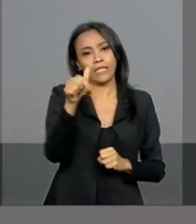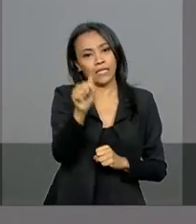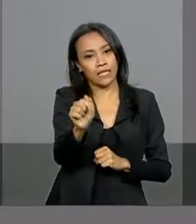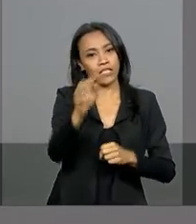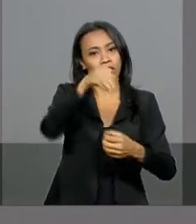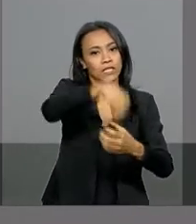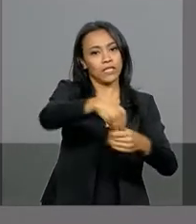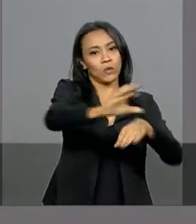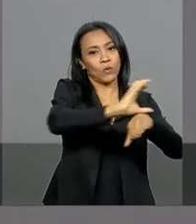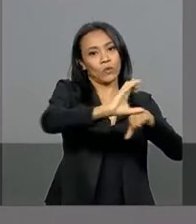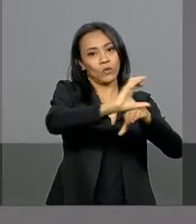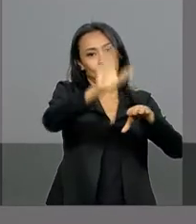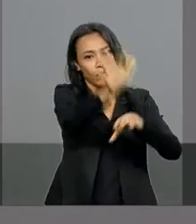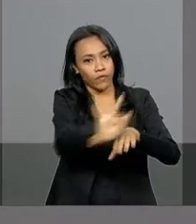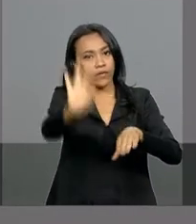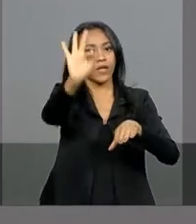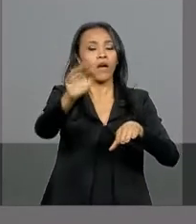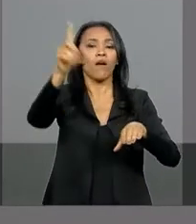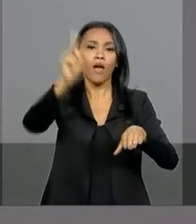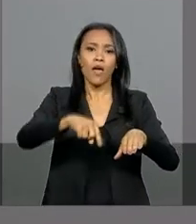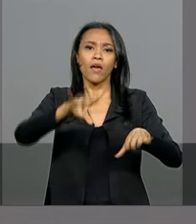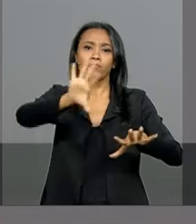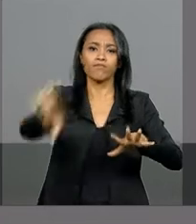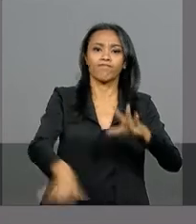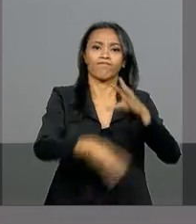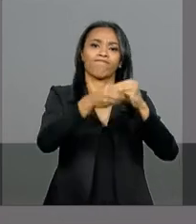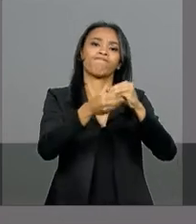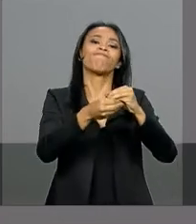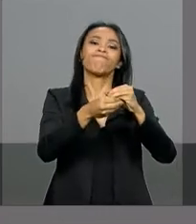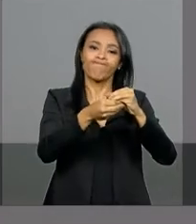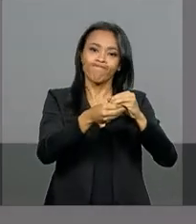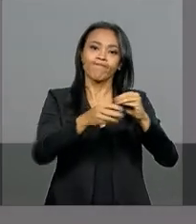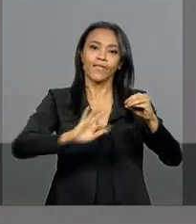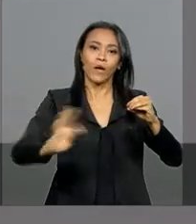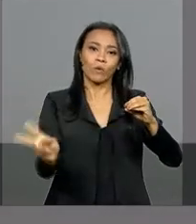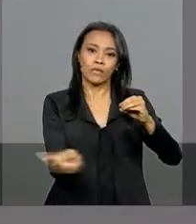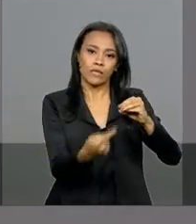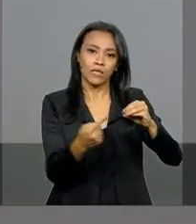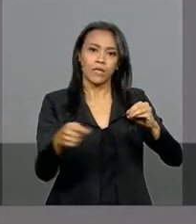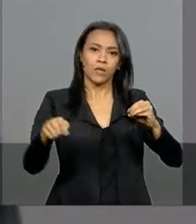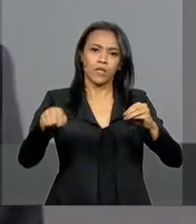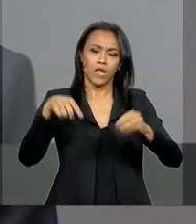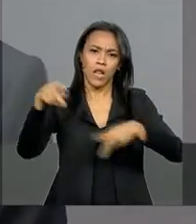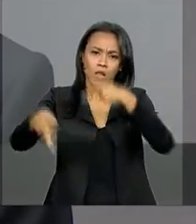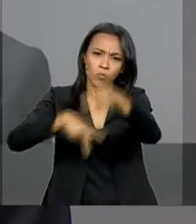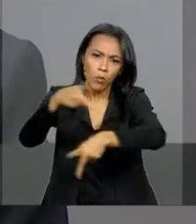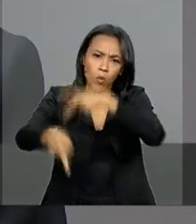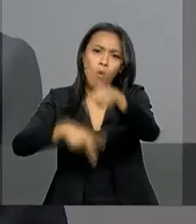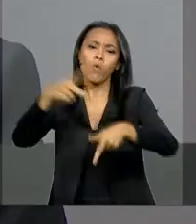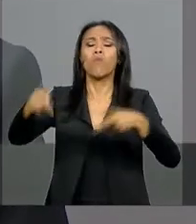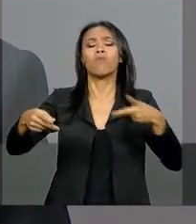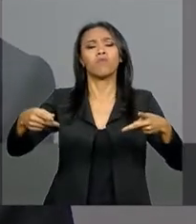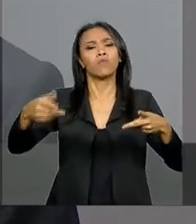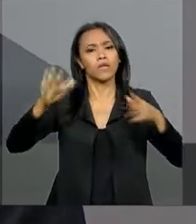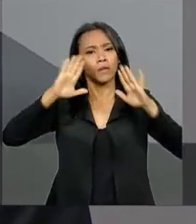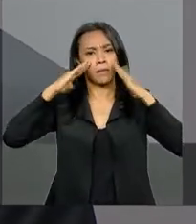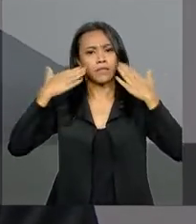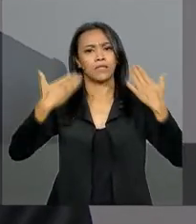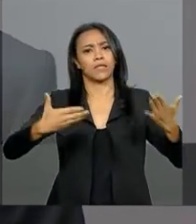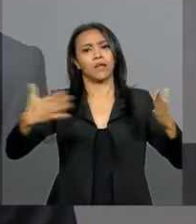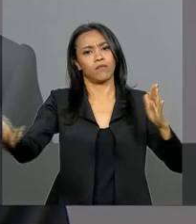foi fruto de uma emenda popular apresentar no a